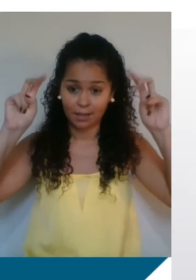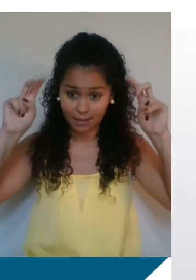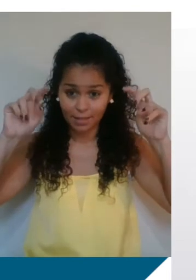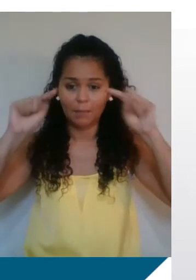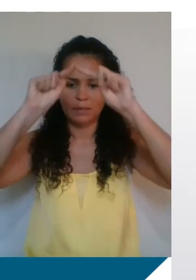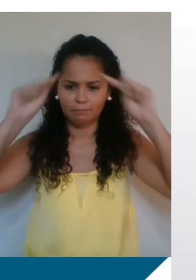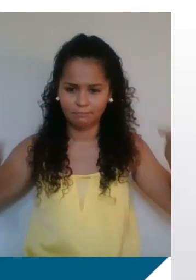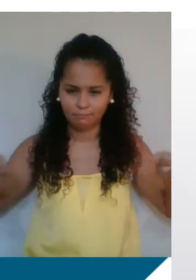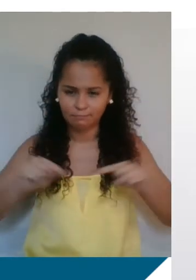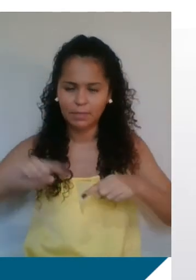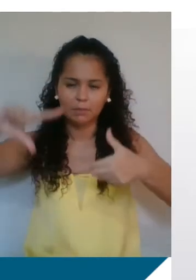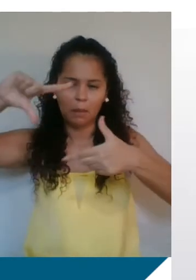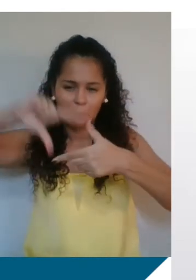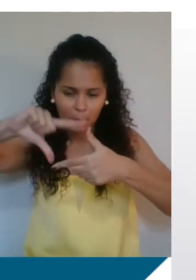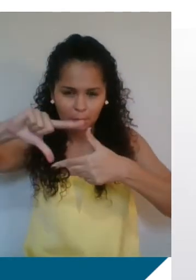planas.